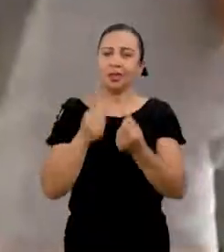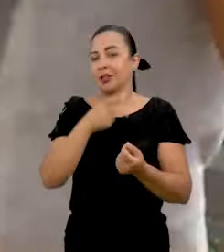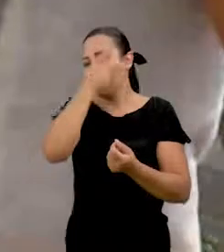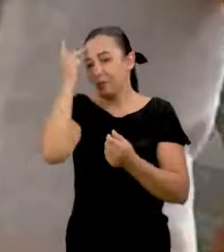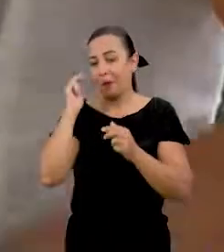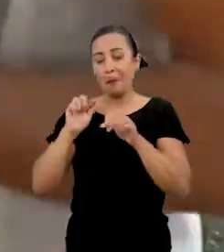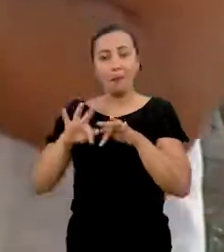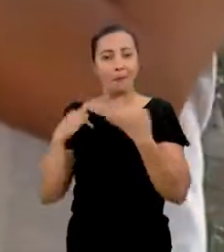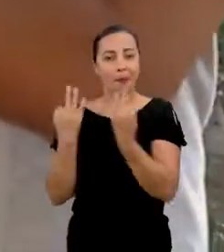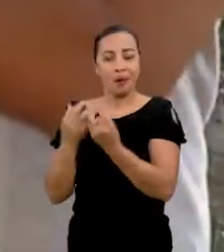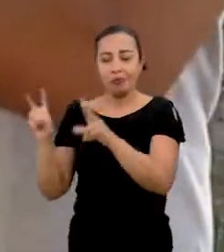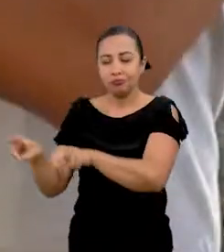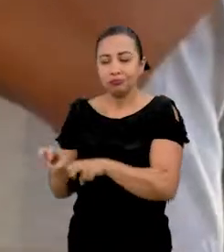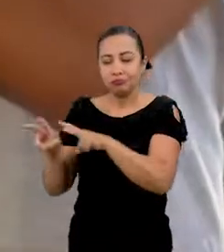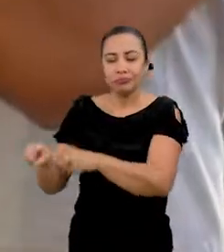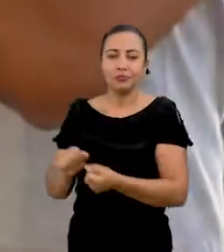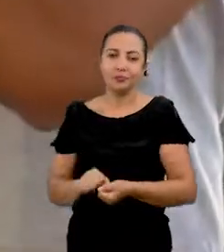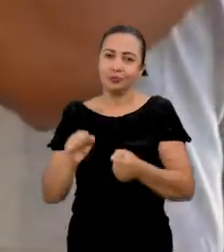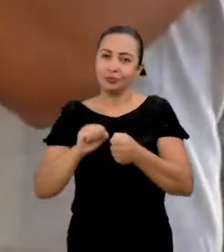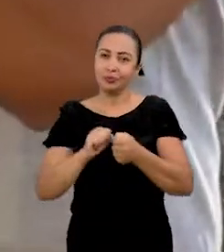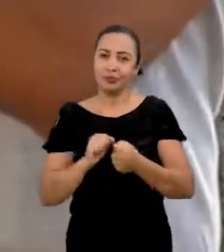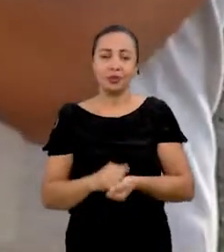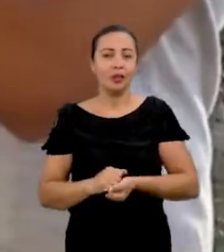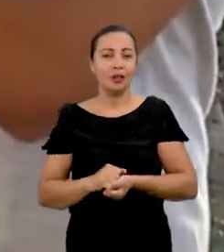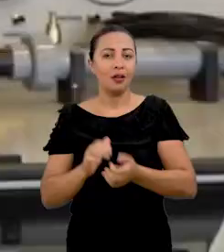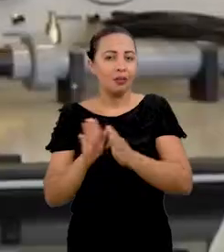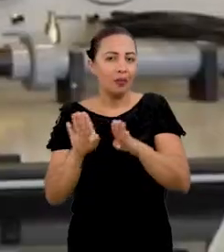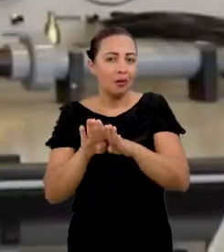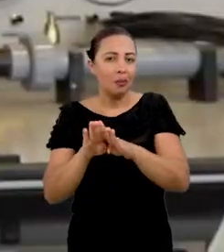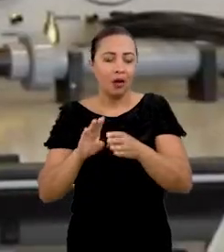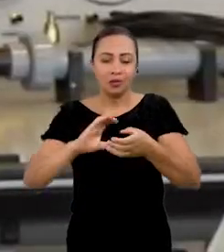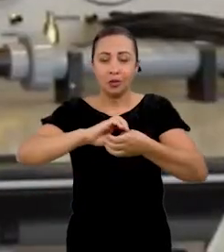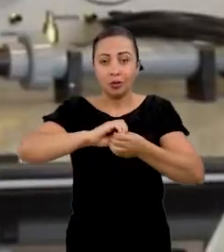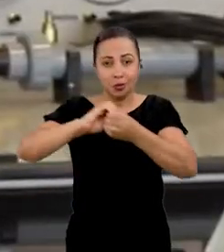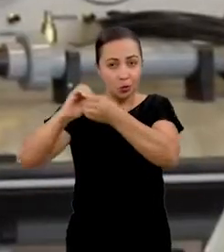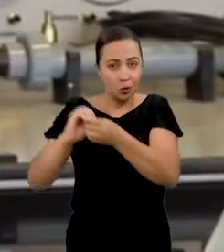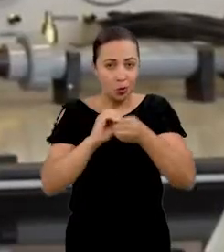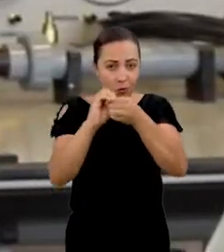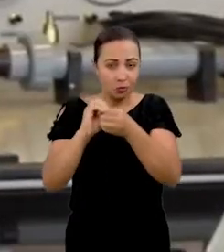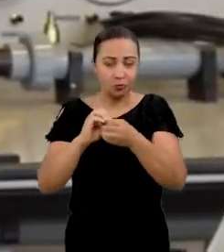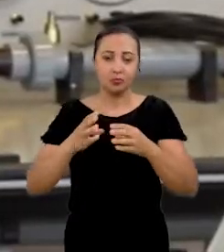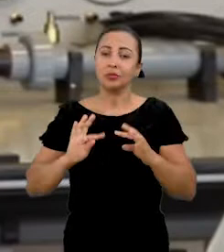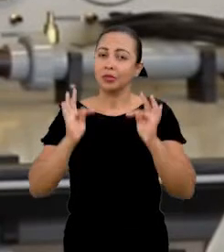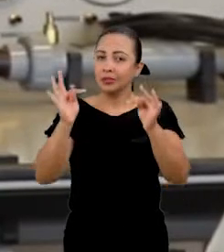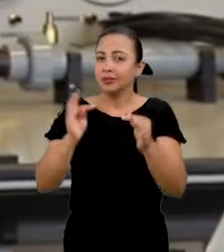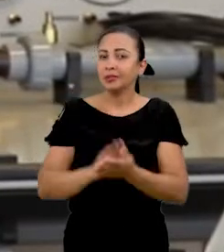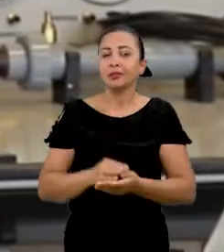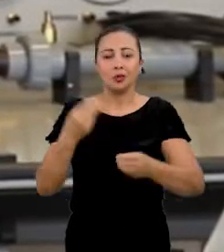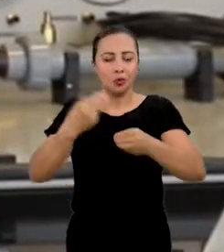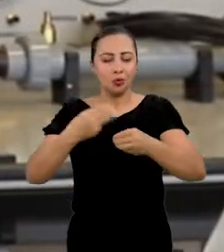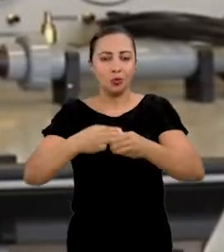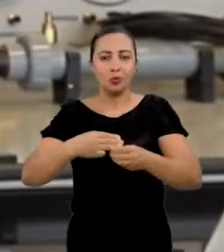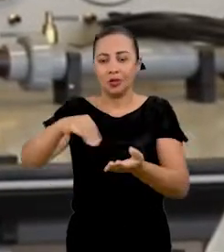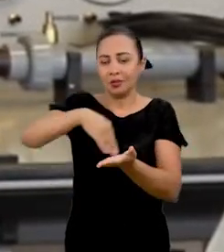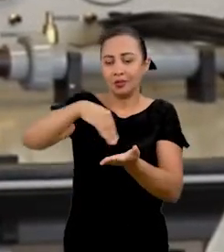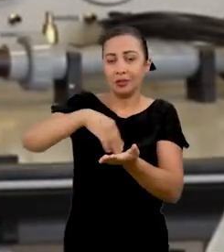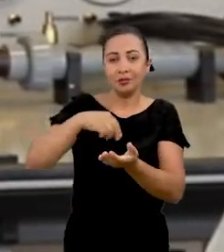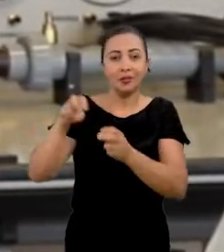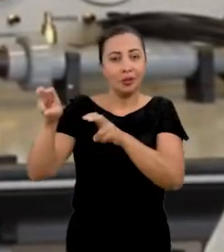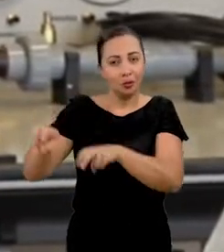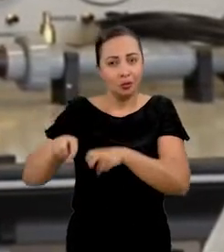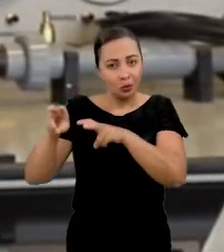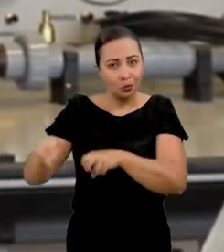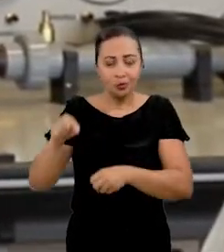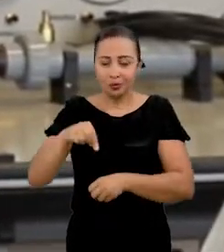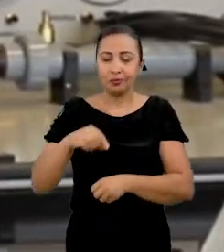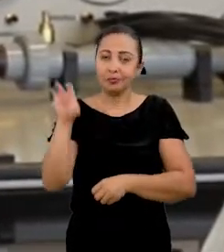do agricultor familiar. E isso é feito através de acordos de cooperação técnica com os municípios, através da Secretaria de Agricultura